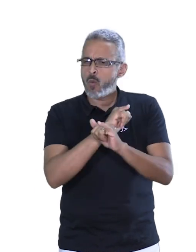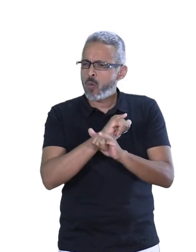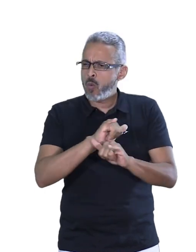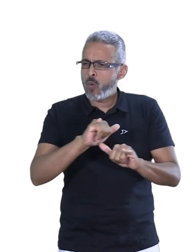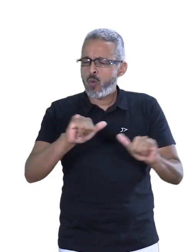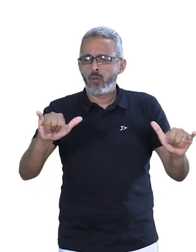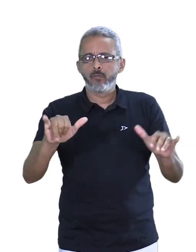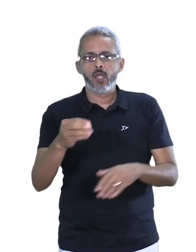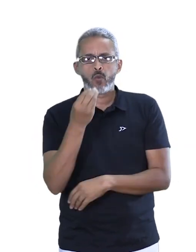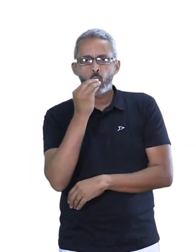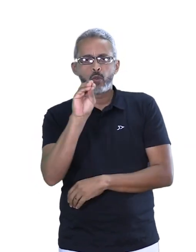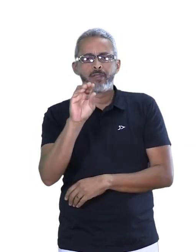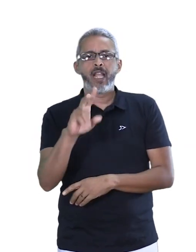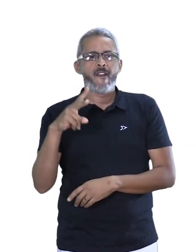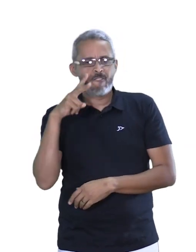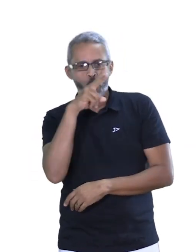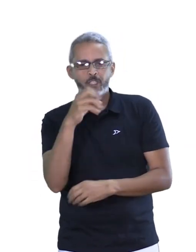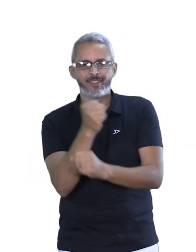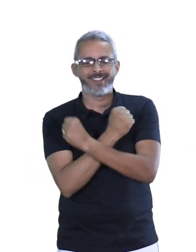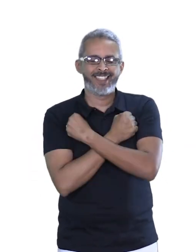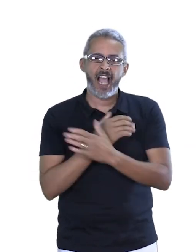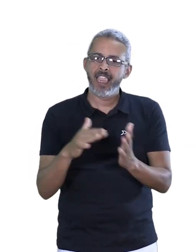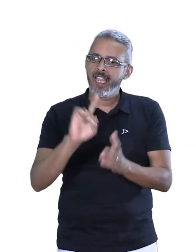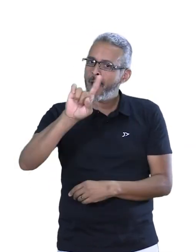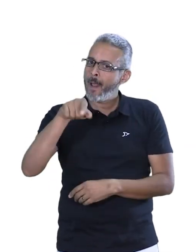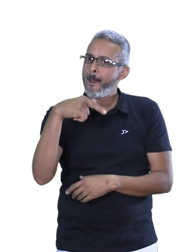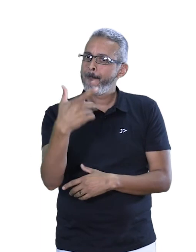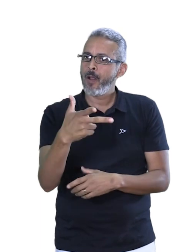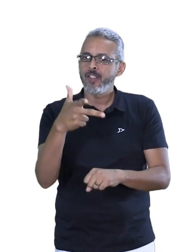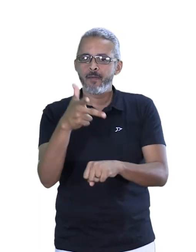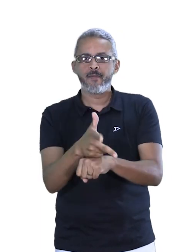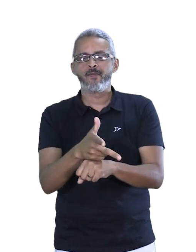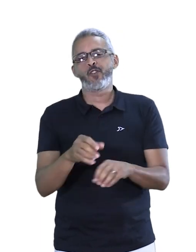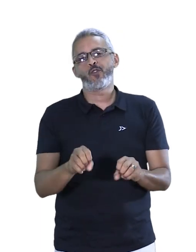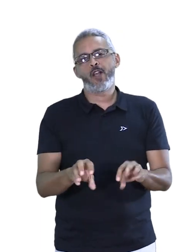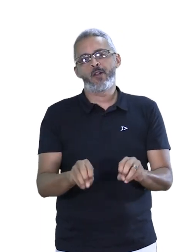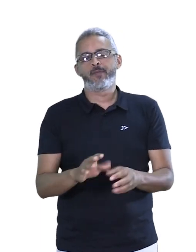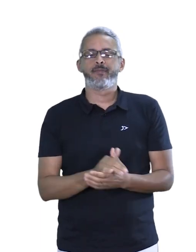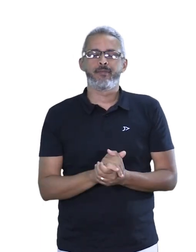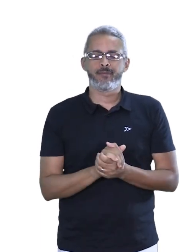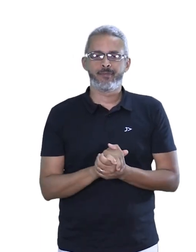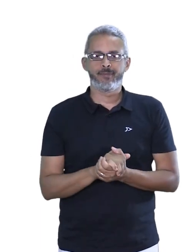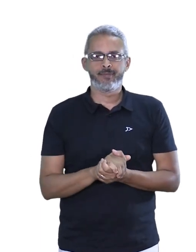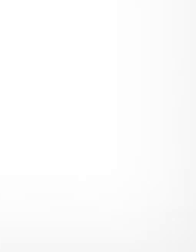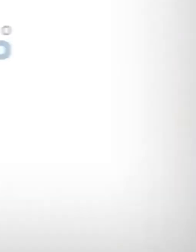muito mais informações. Um beijo e um forte abraço. Até a nossa próxima videoaula.